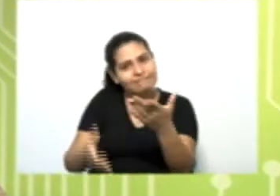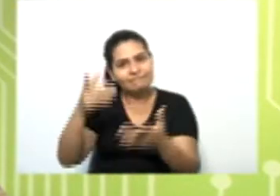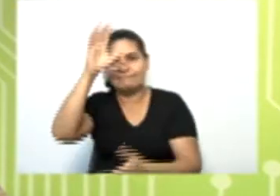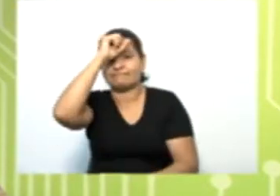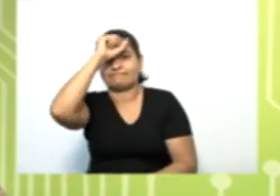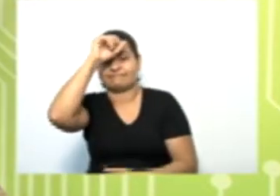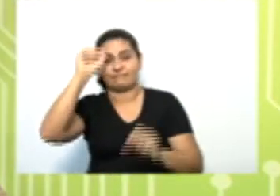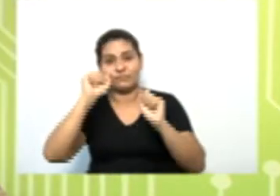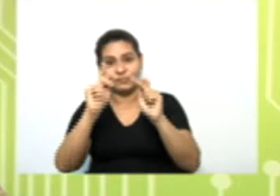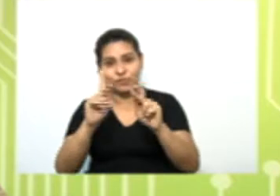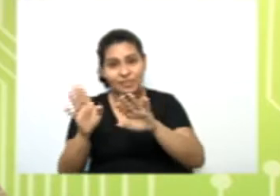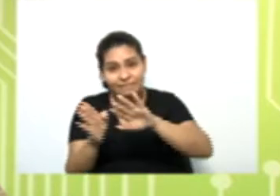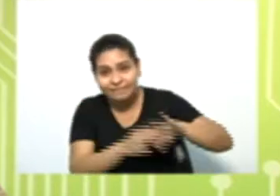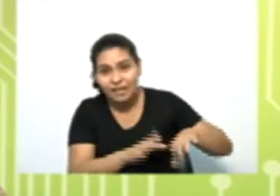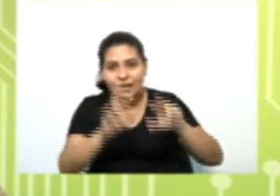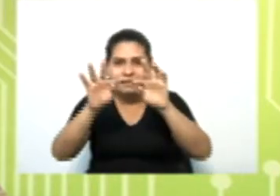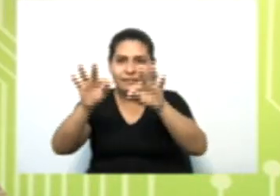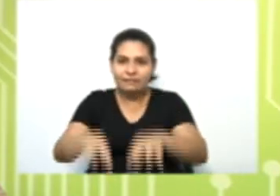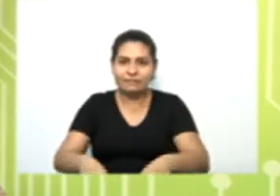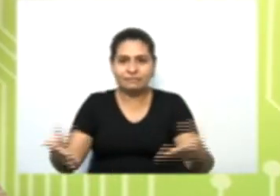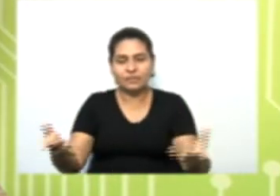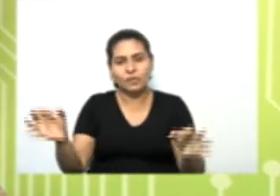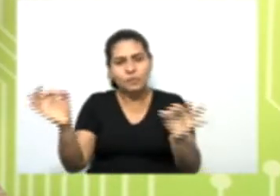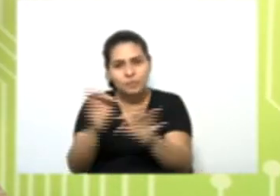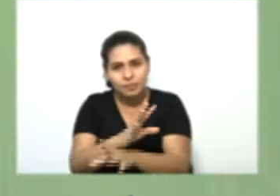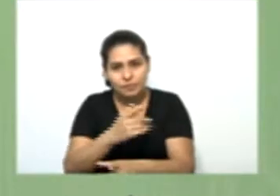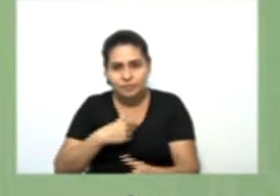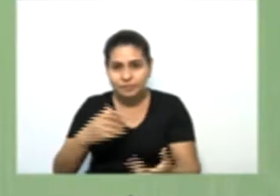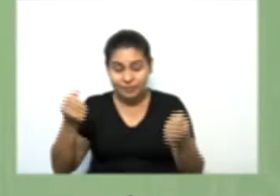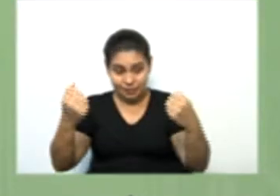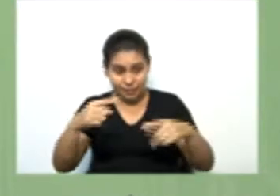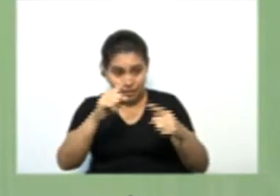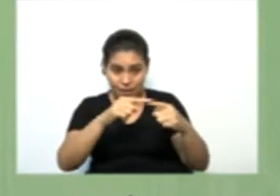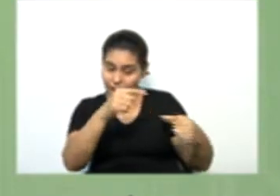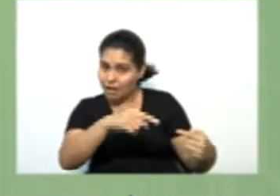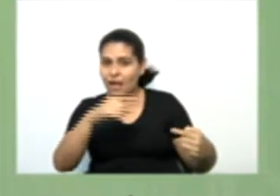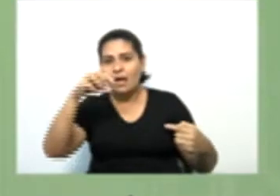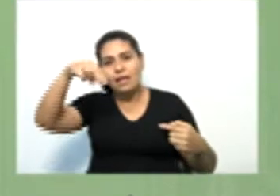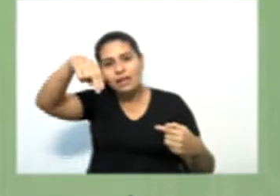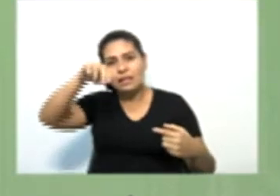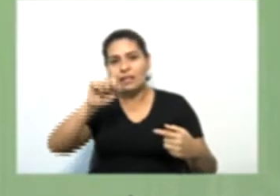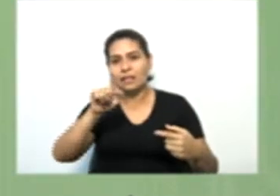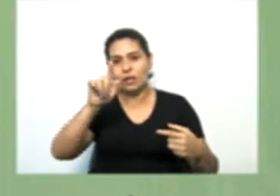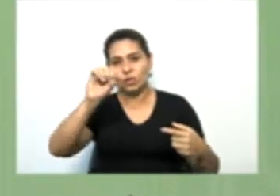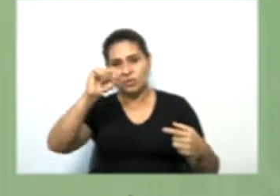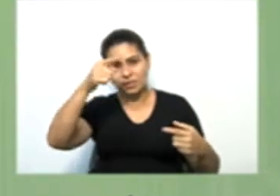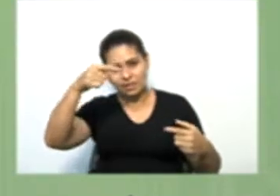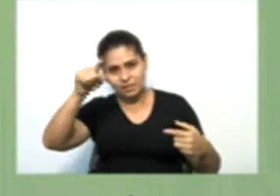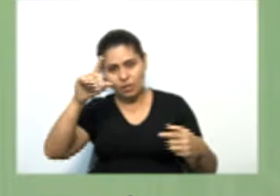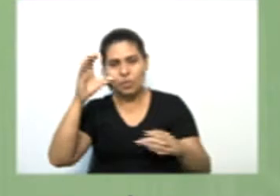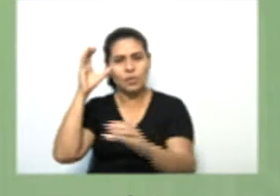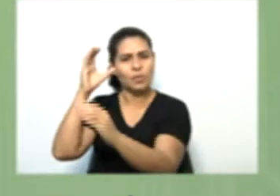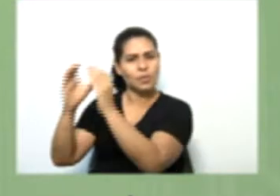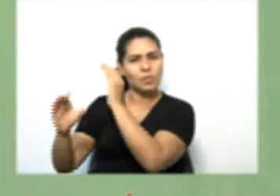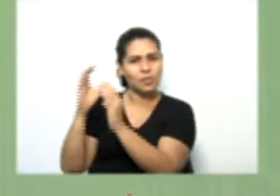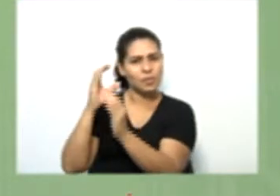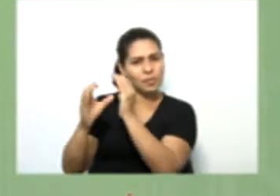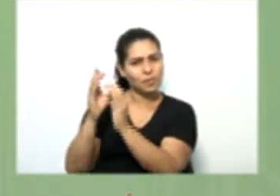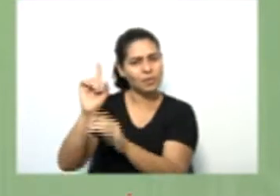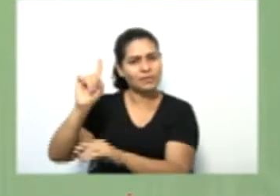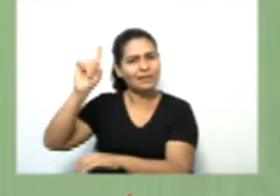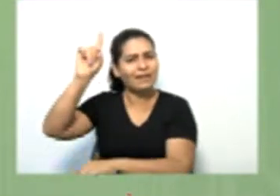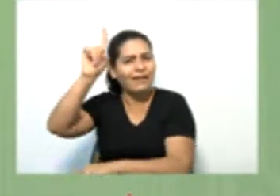tá bom? Vamos finalizar então, concluir, olha lá. Na negociação, a comunicação